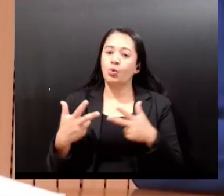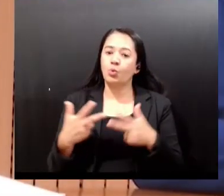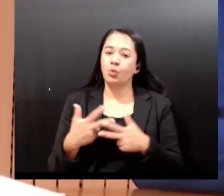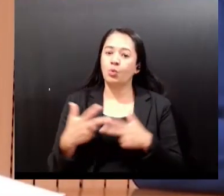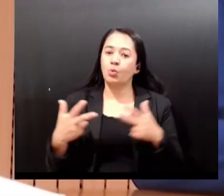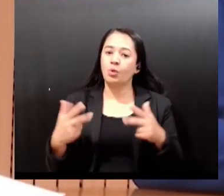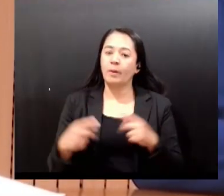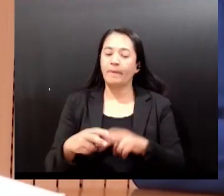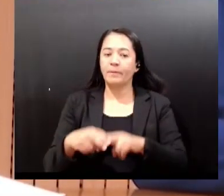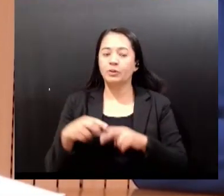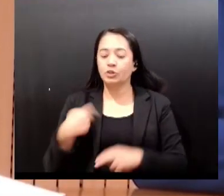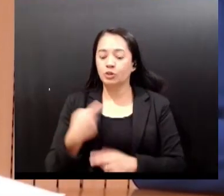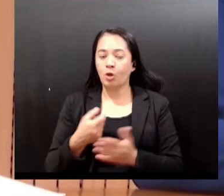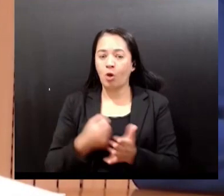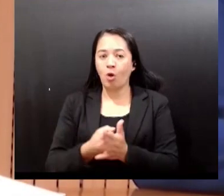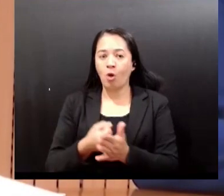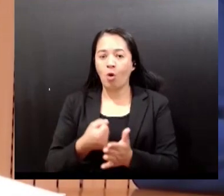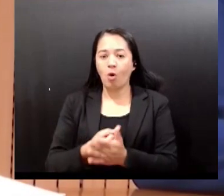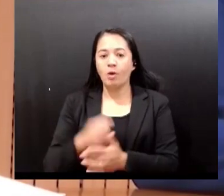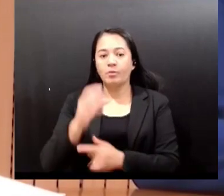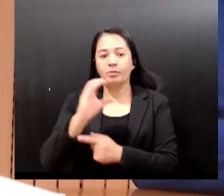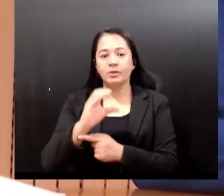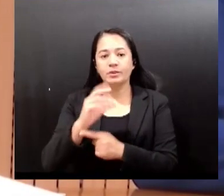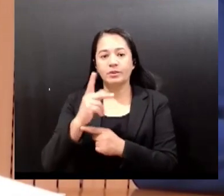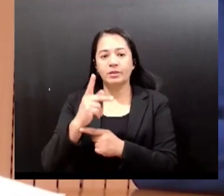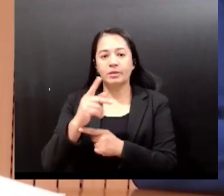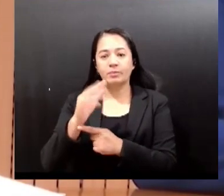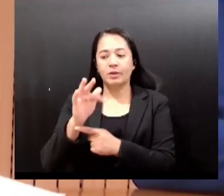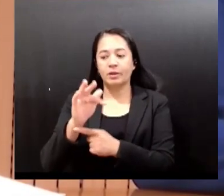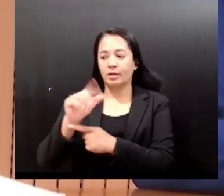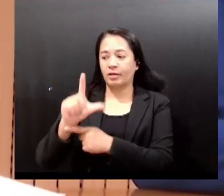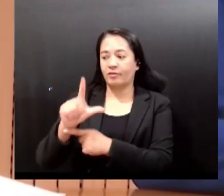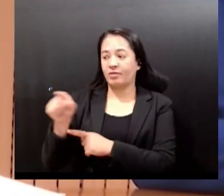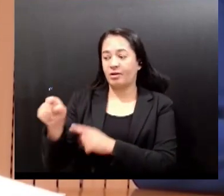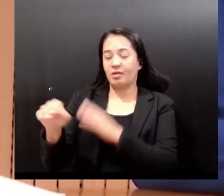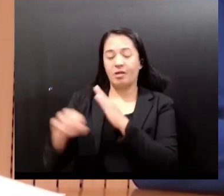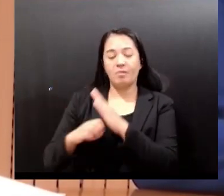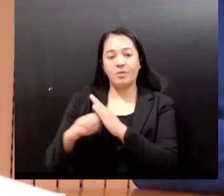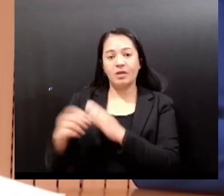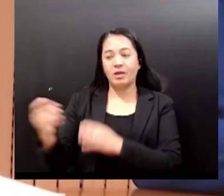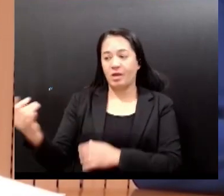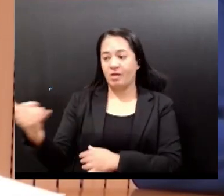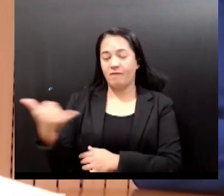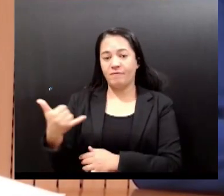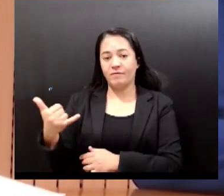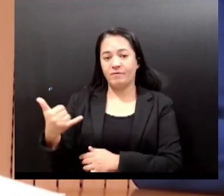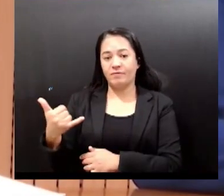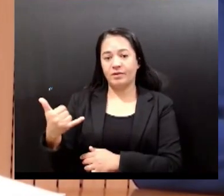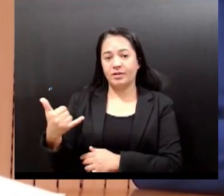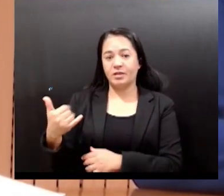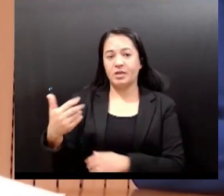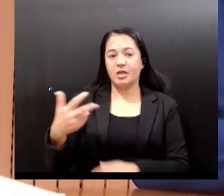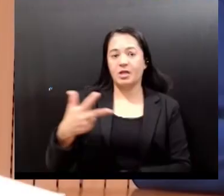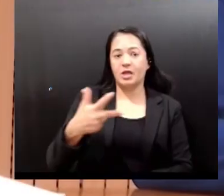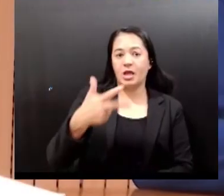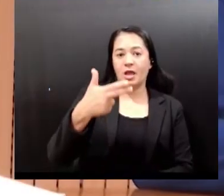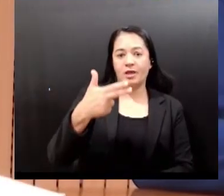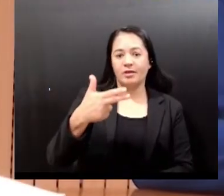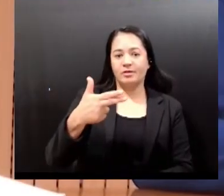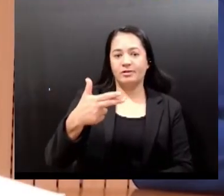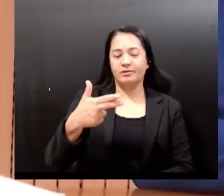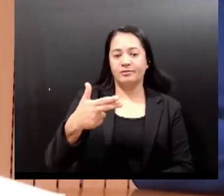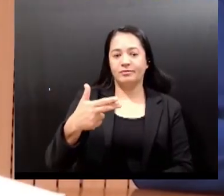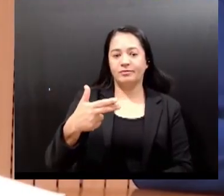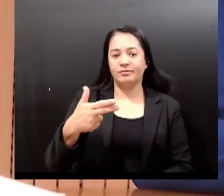companhia CPFL, eles dizem que eles não fazem o desligamento da pessoa que está com o